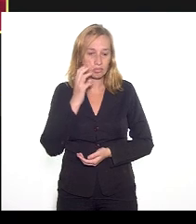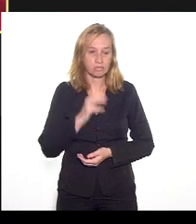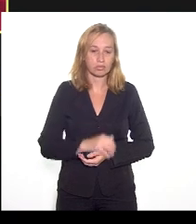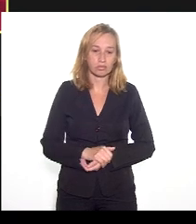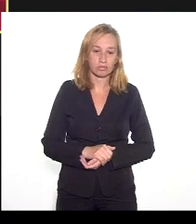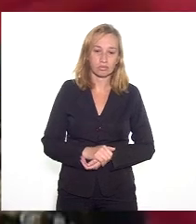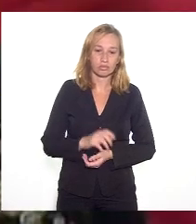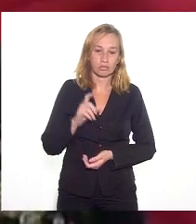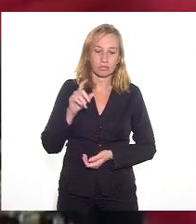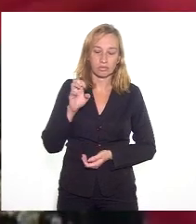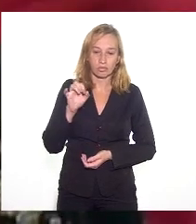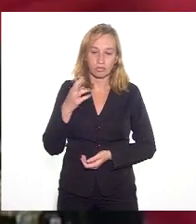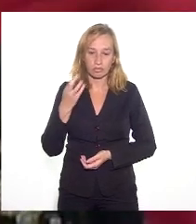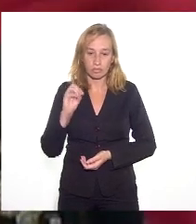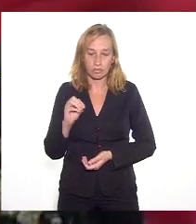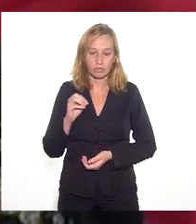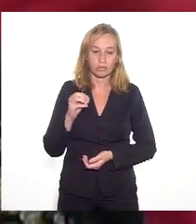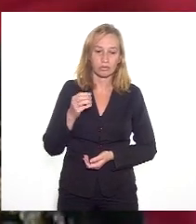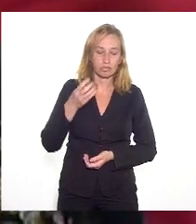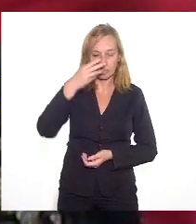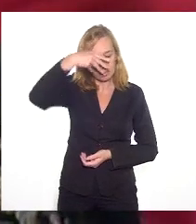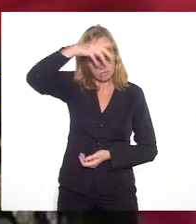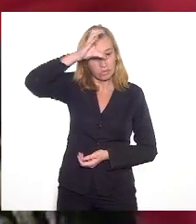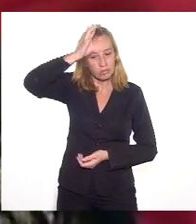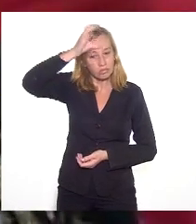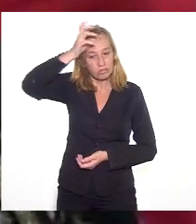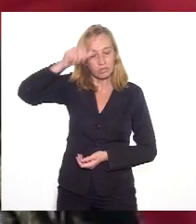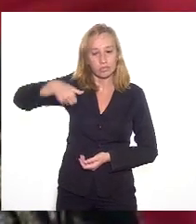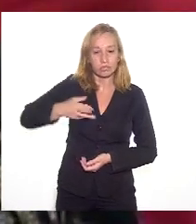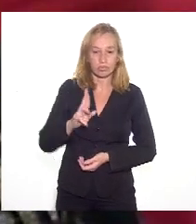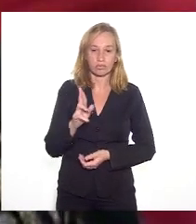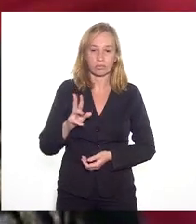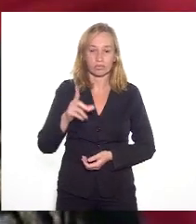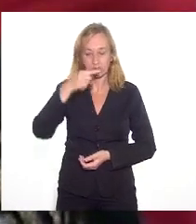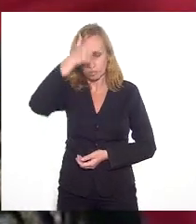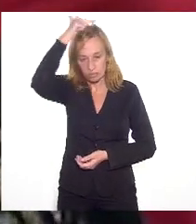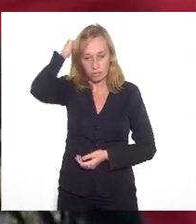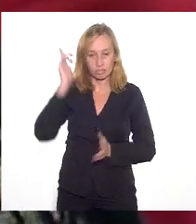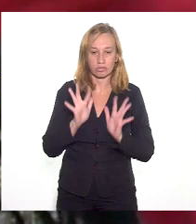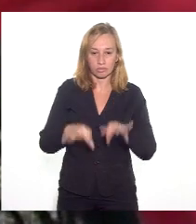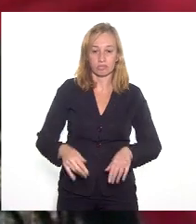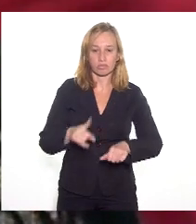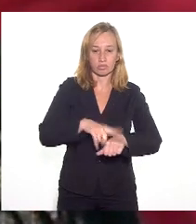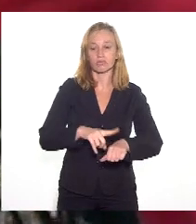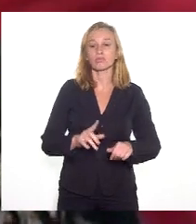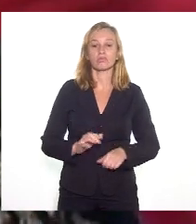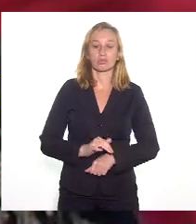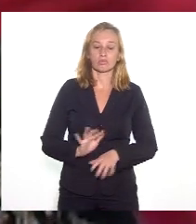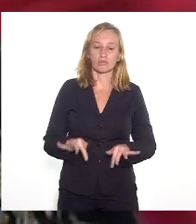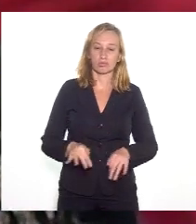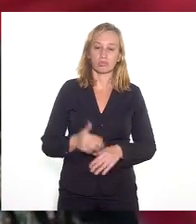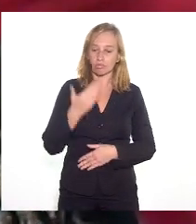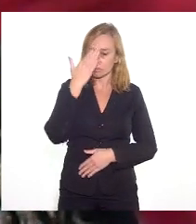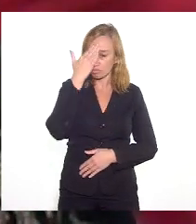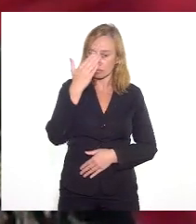Carneiro, Henrico Júnior, Tia Ju, Luiz Paulo, declaro encerrado o expediente final. E